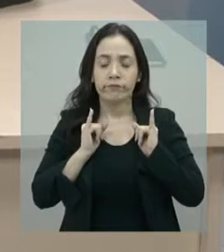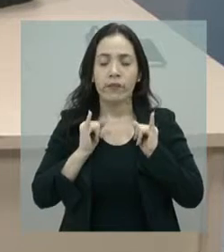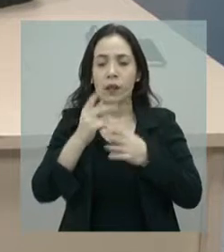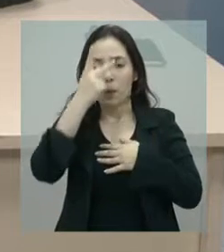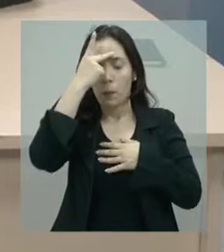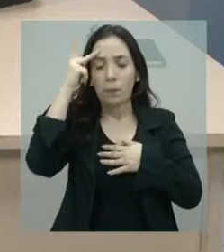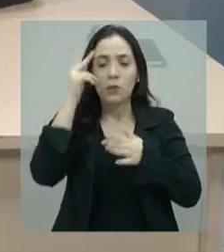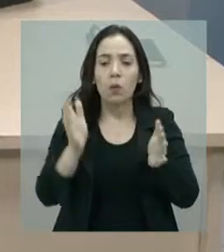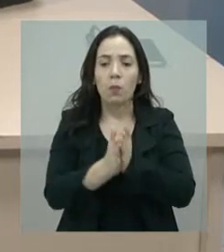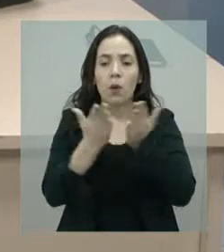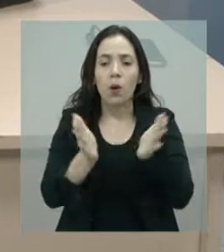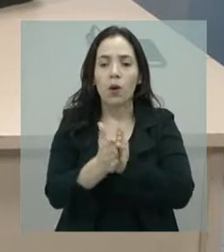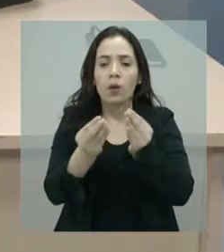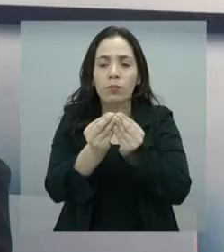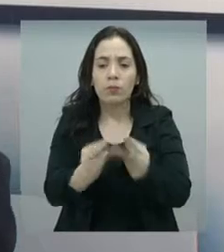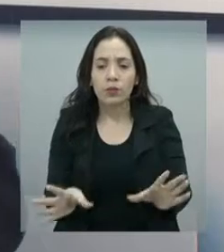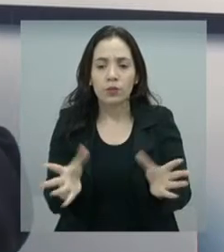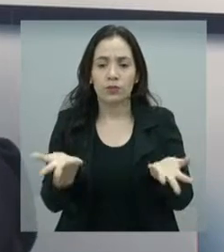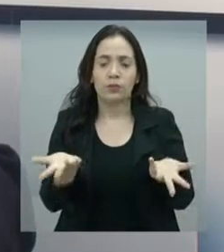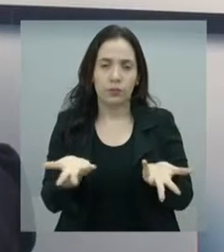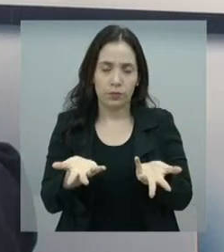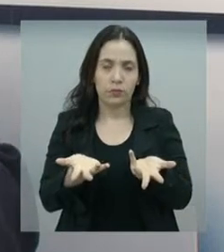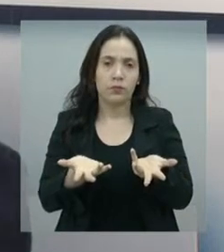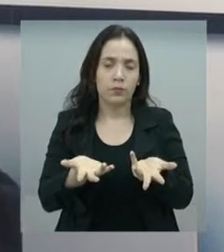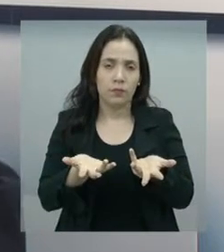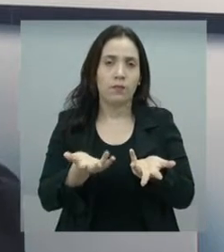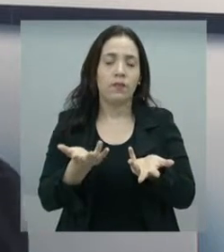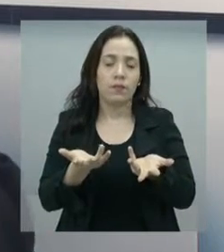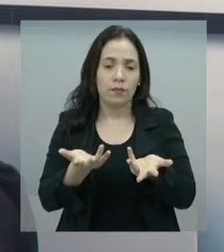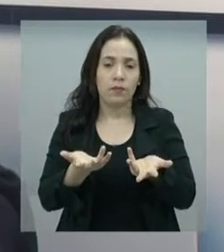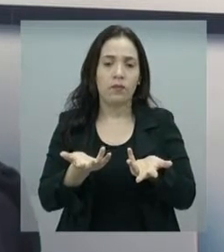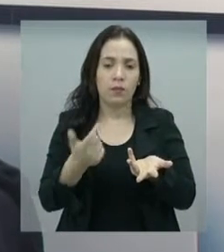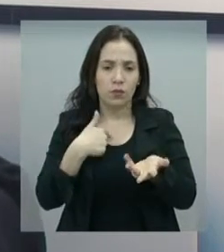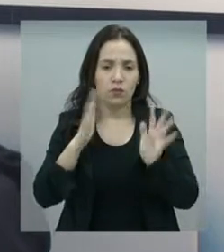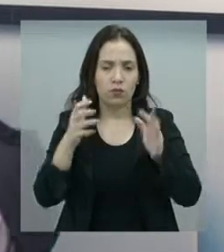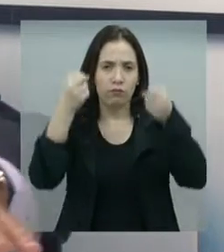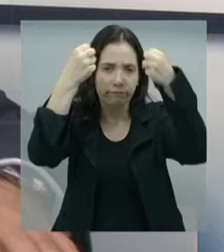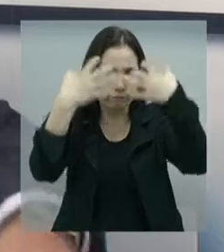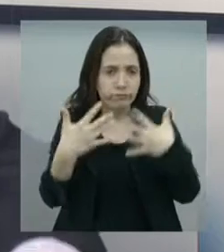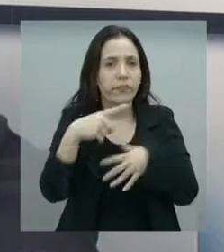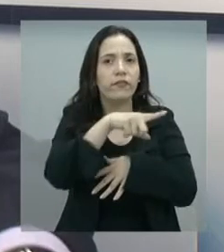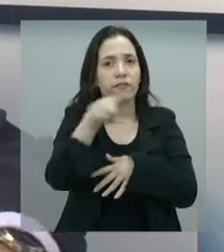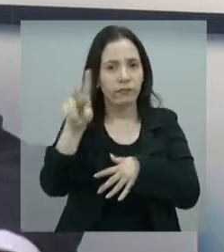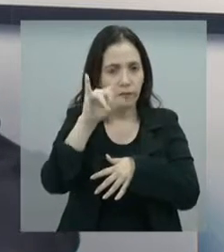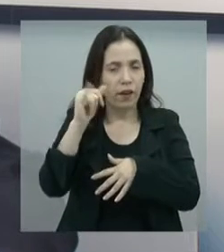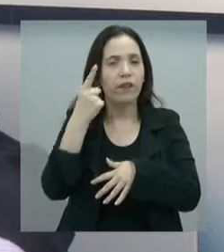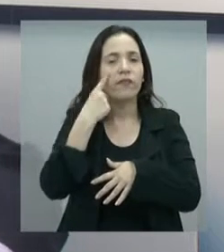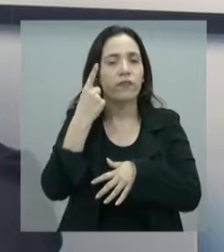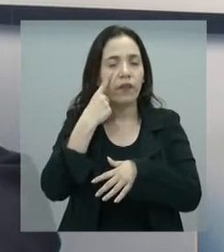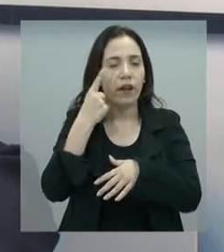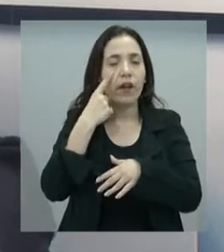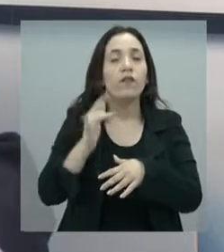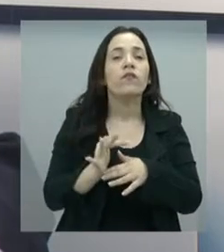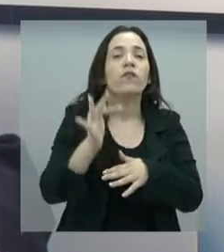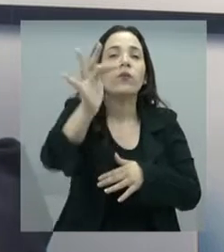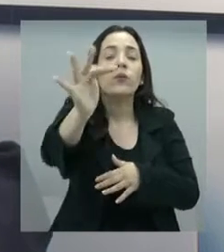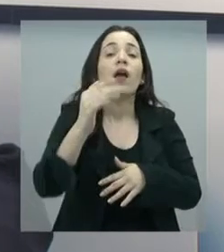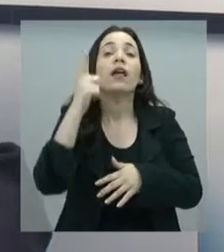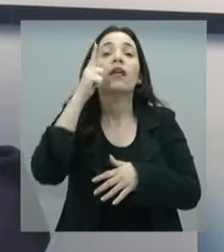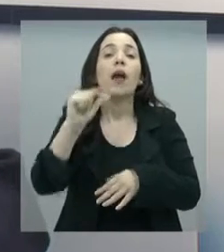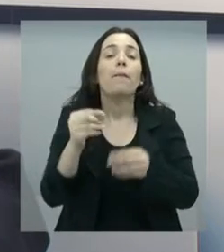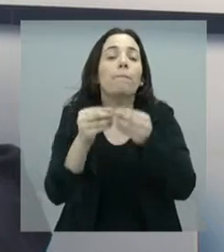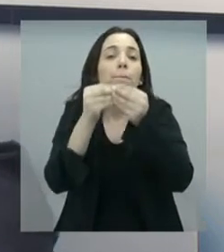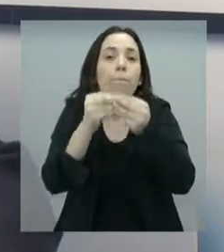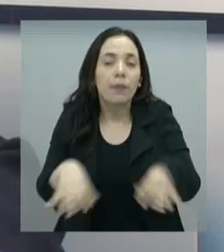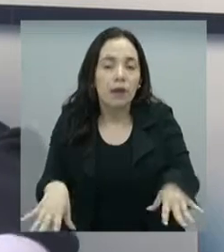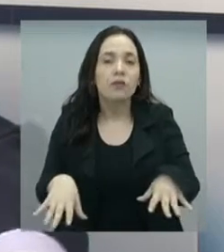pobre, isso o tempo vai dizer, vocês verão com o tempo, eu disse isso aqui, vocês verão com o tempo. O grande sacrificado nessa